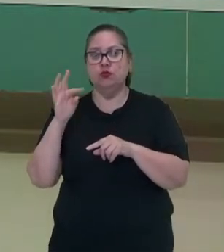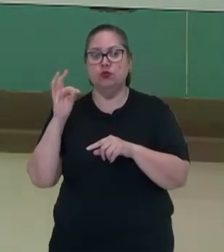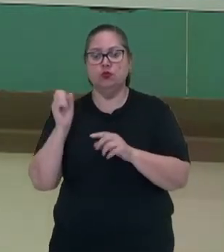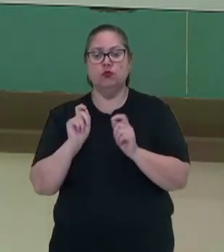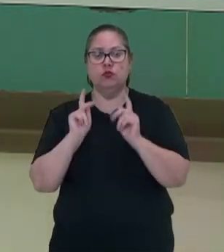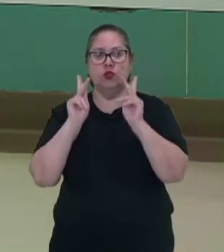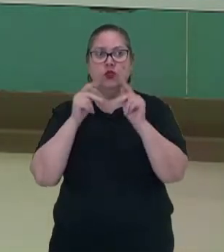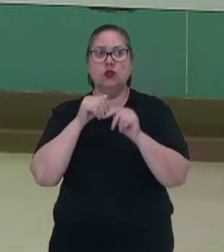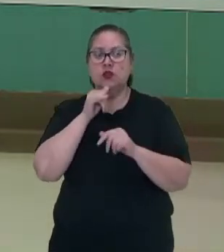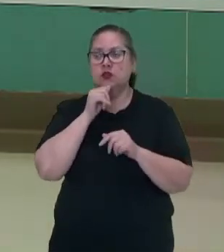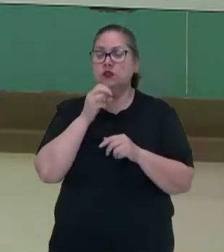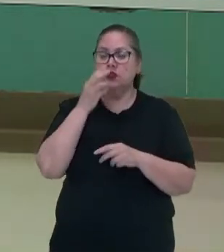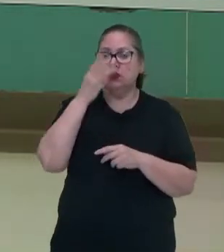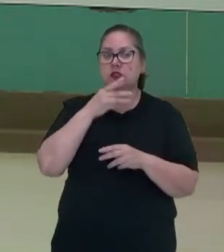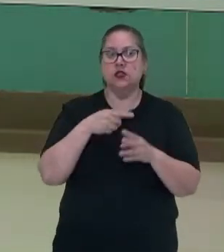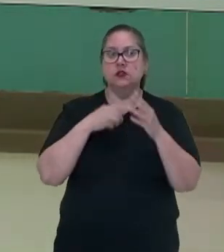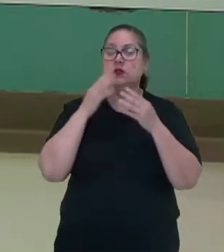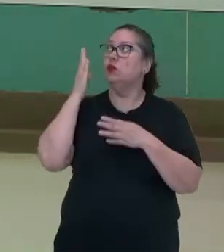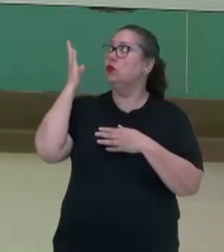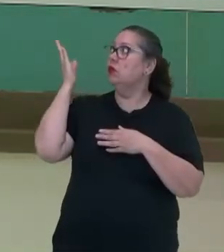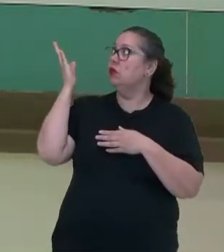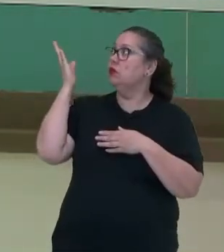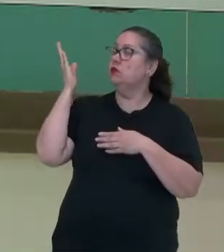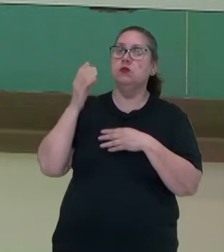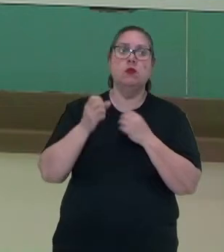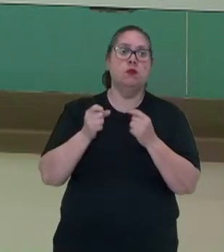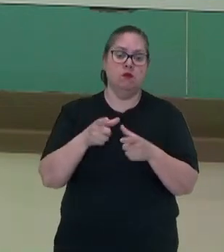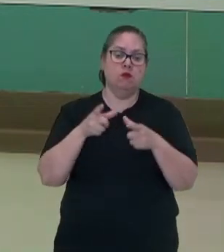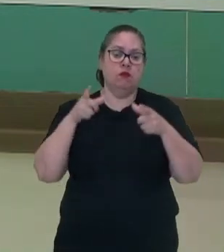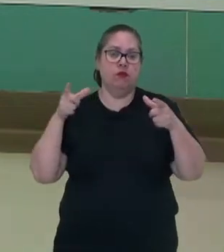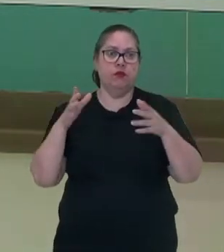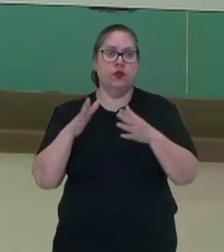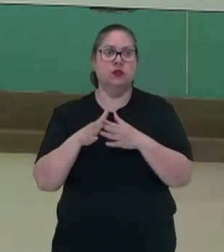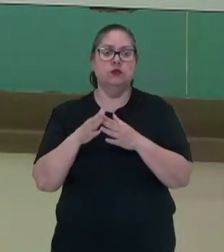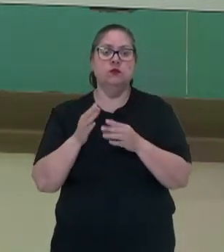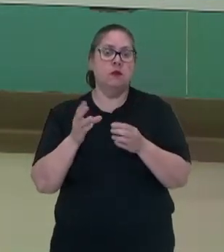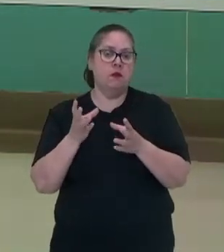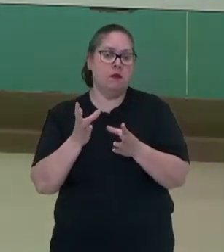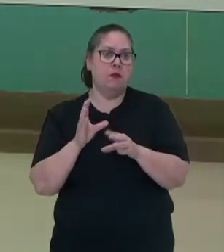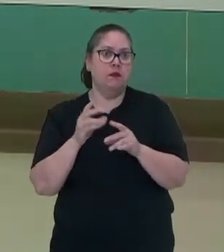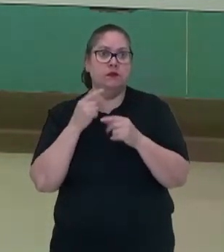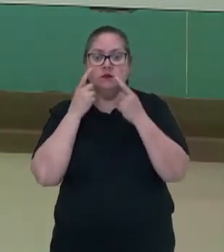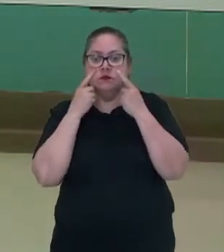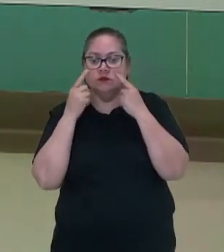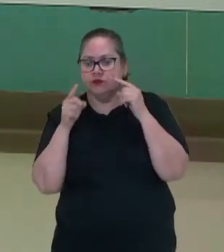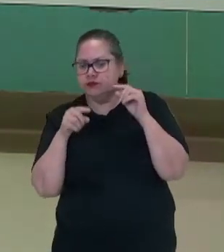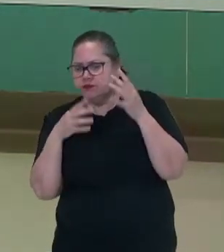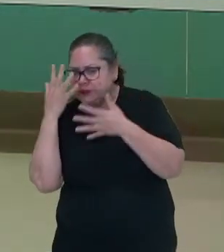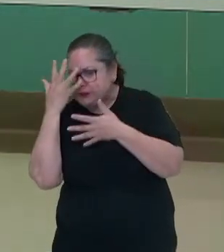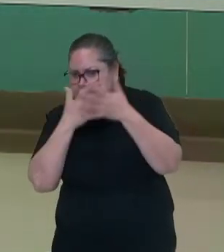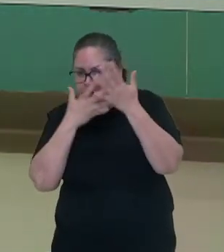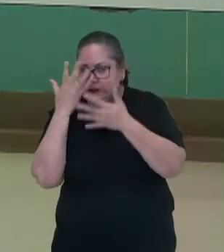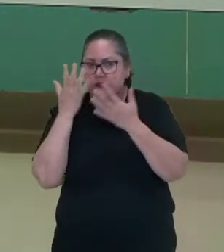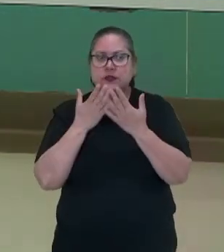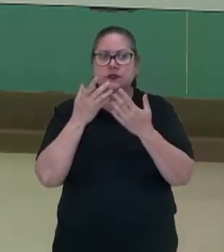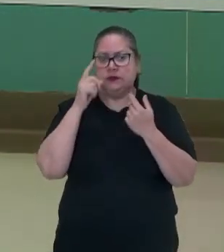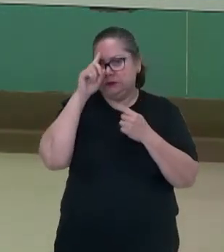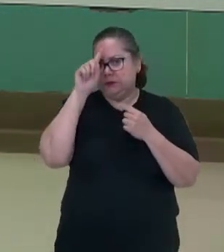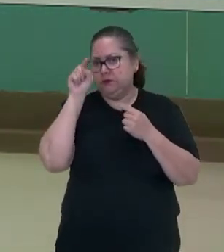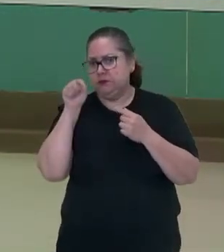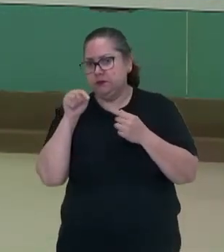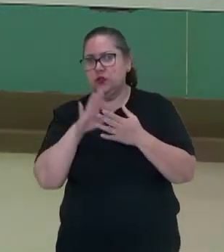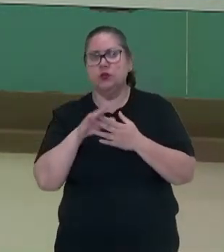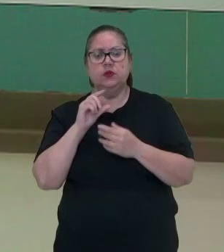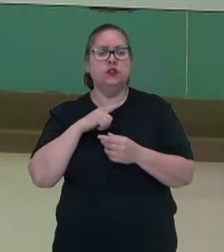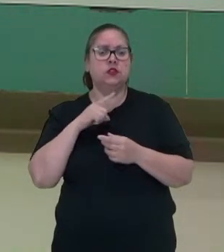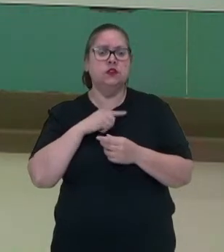E temos o exemplo 3, olha aqui, ó. Eu tenho algo um pouco maior, né? Embola um pouquinho os olhos. Será? Olha lá. O